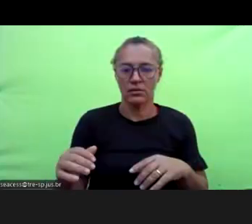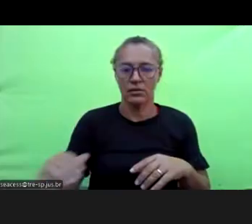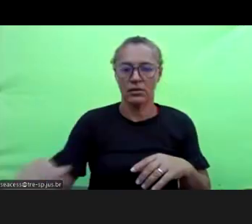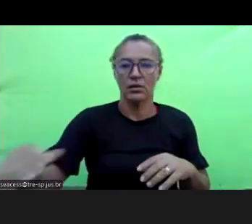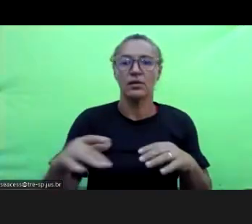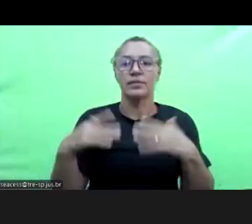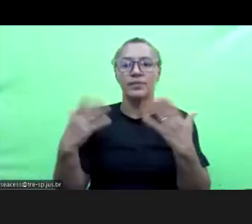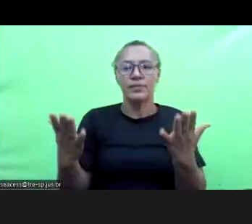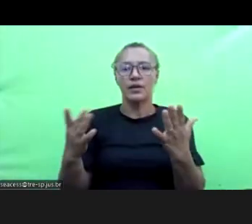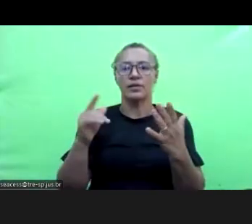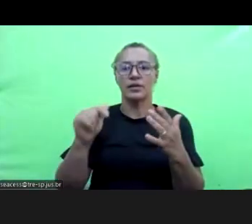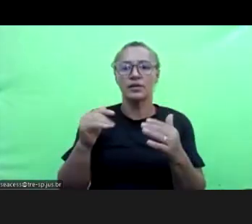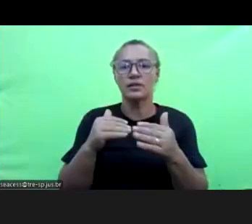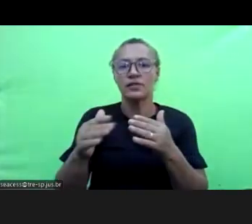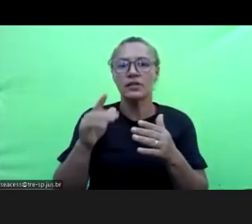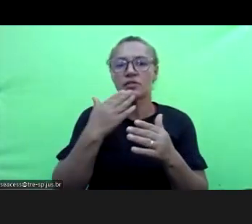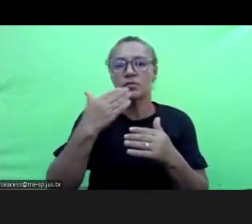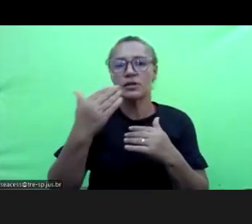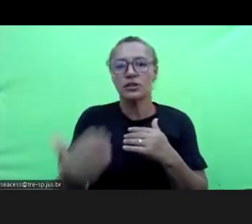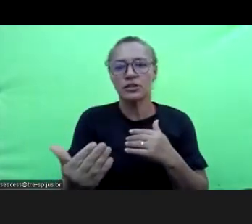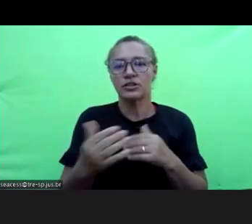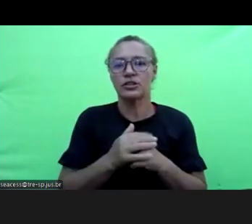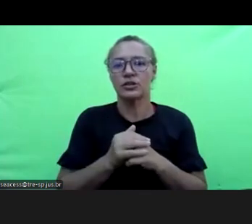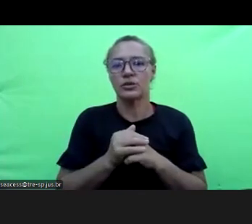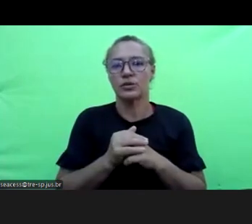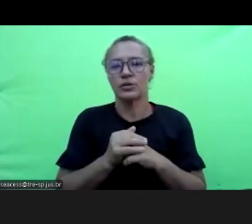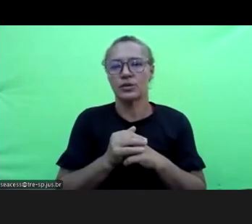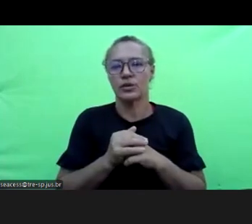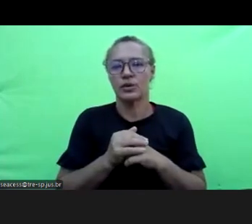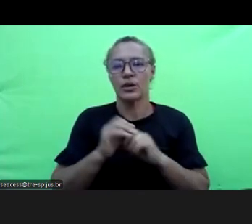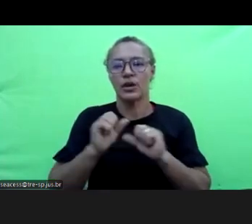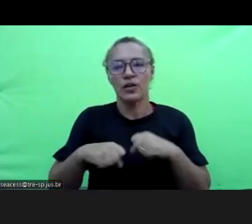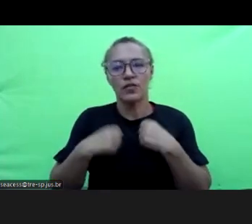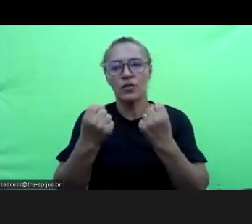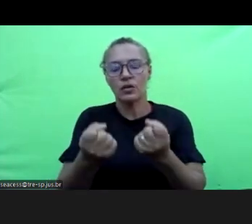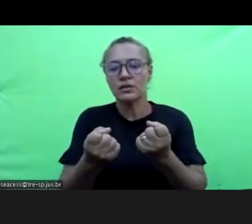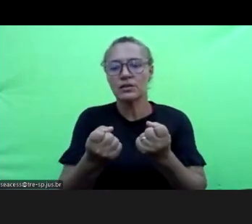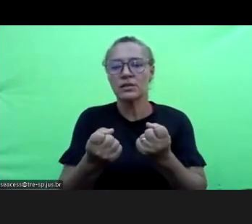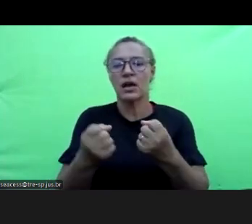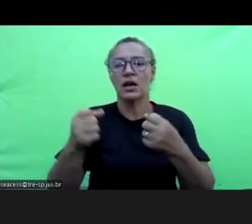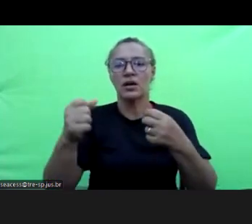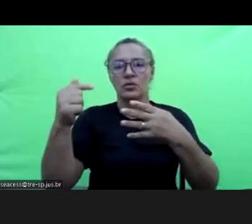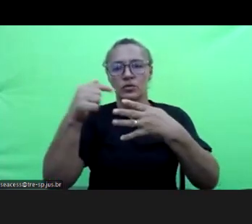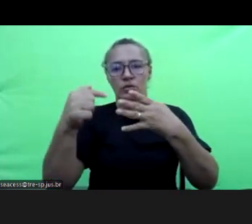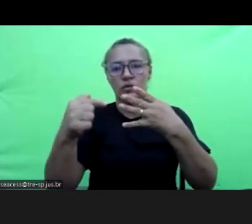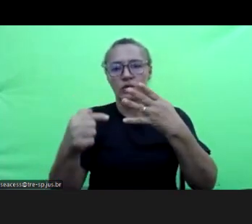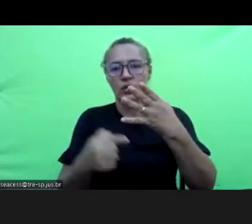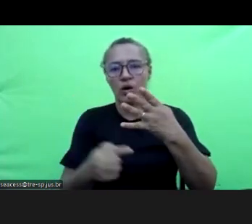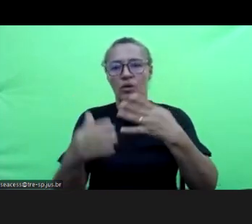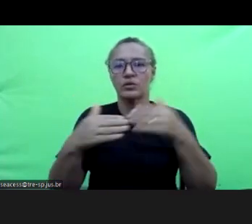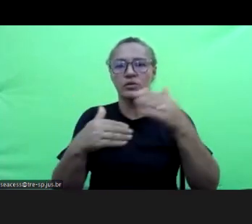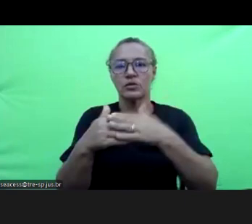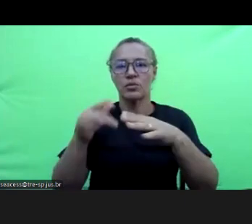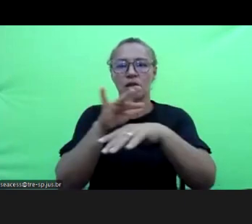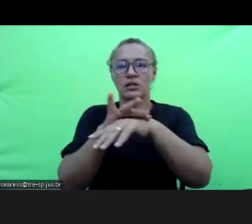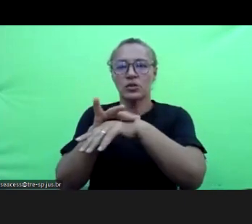vez me foi solicitado reforçar um pouquinho um dos tópicos relacionados a essa doença,